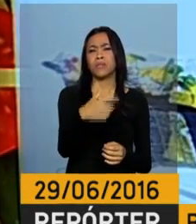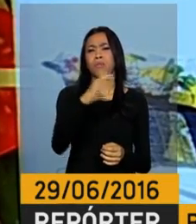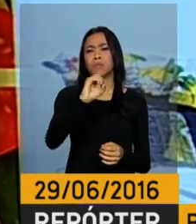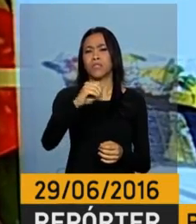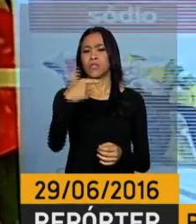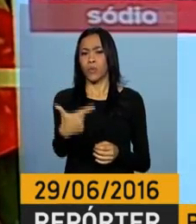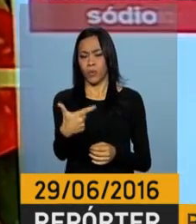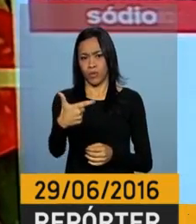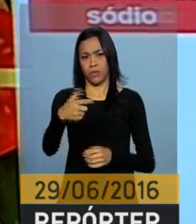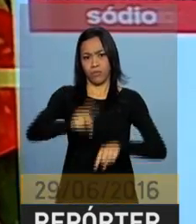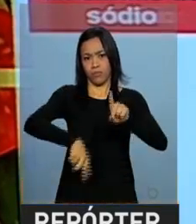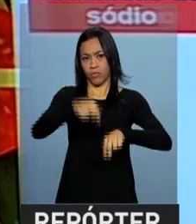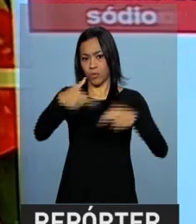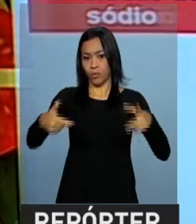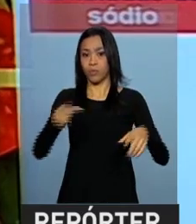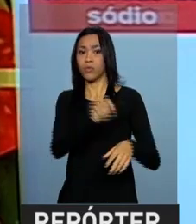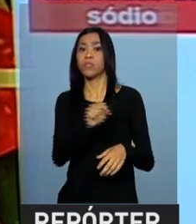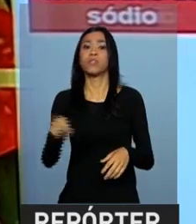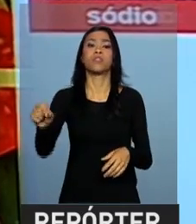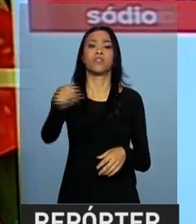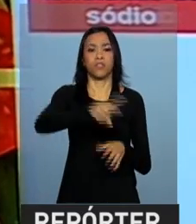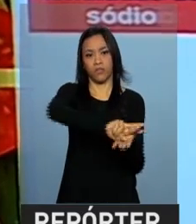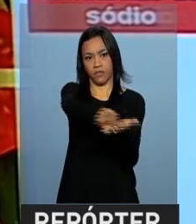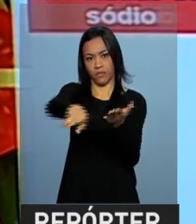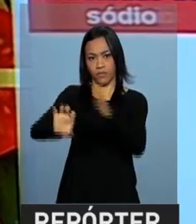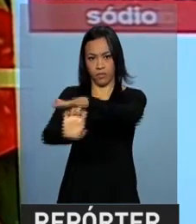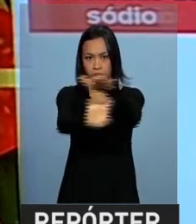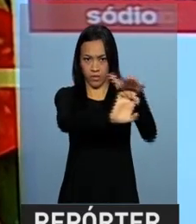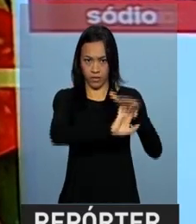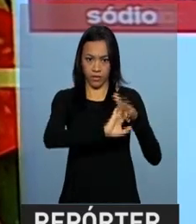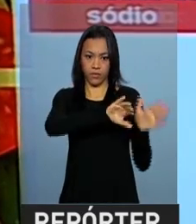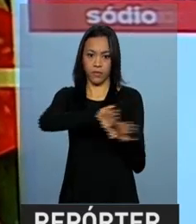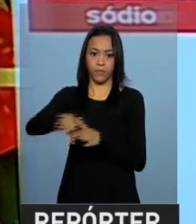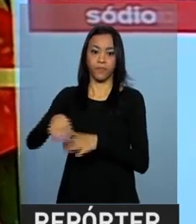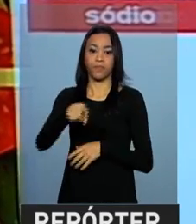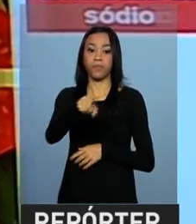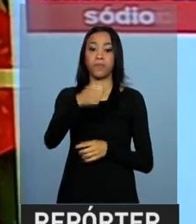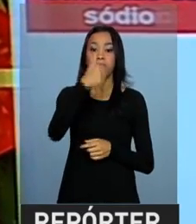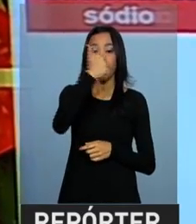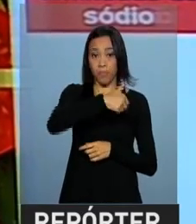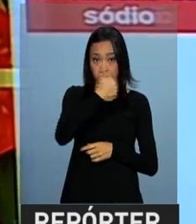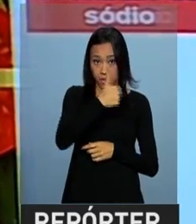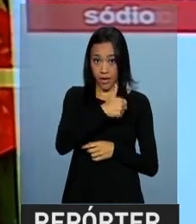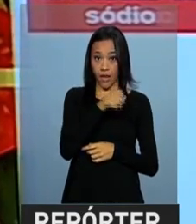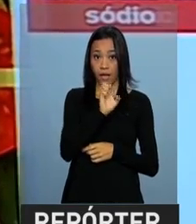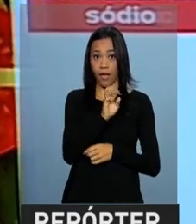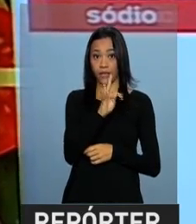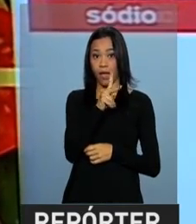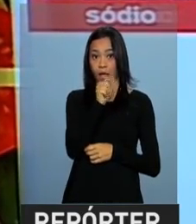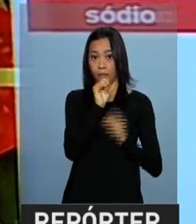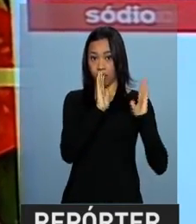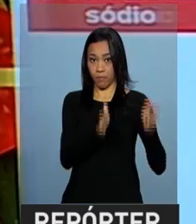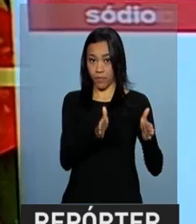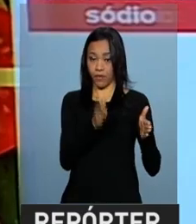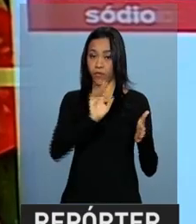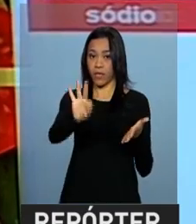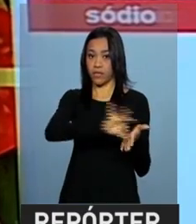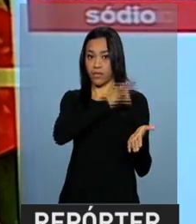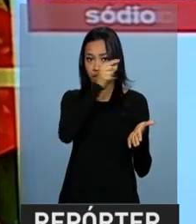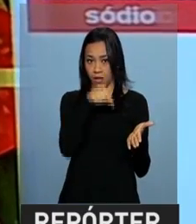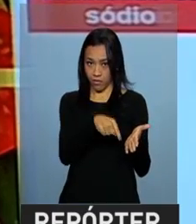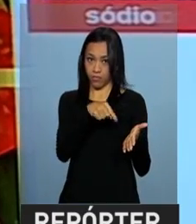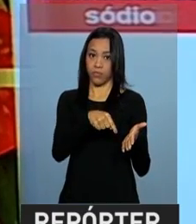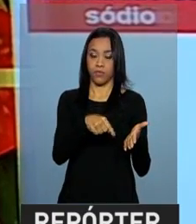empresas pode passar bom na primeira etapa que foi assinada em abril de 2011 eh